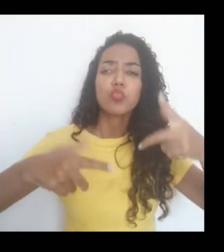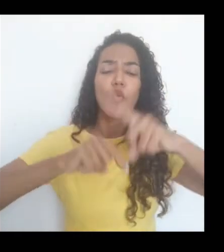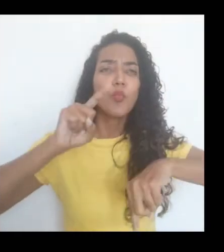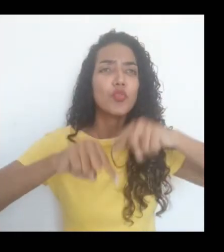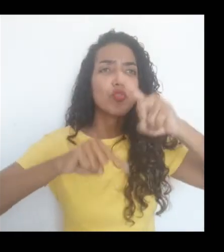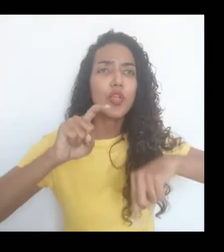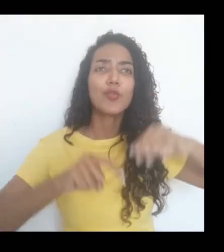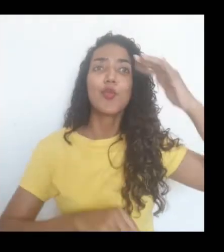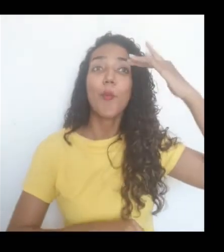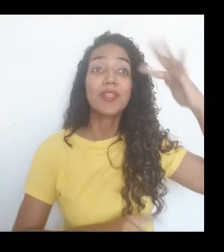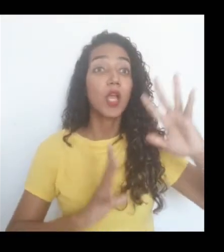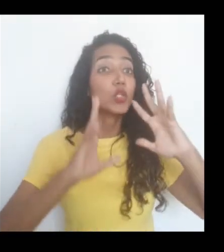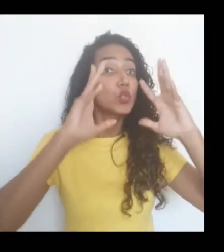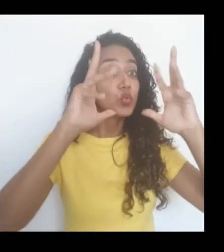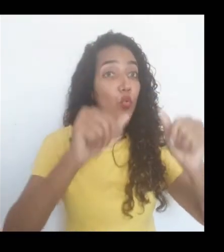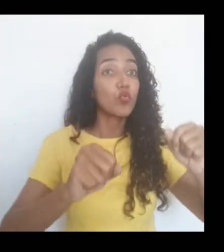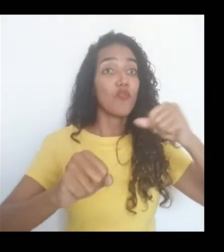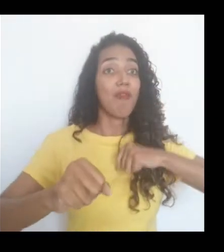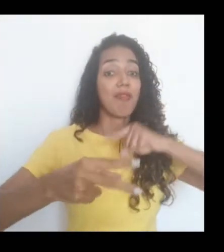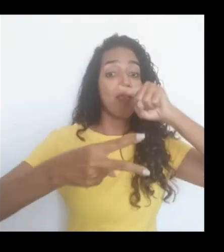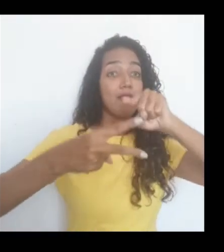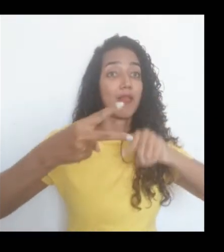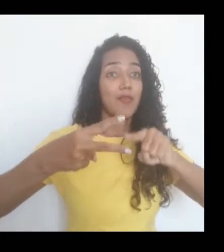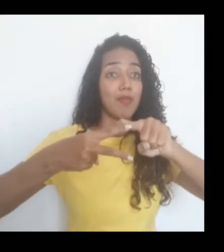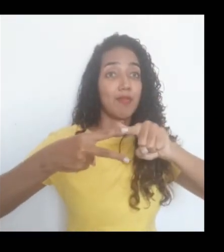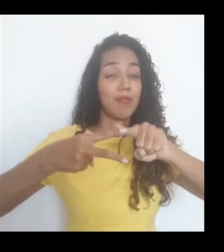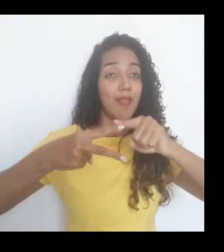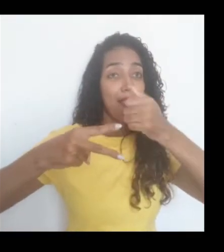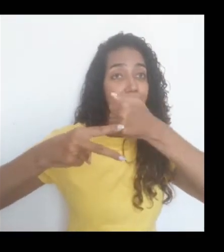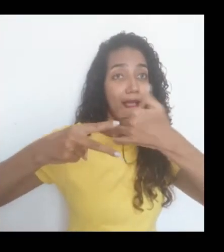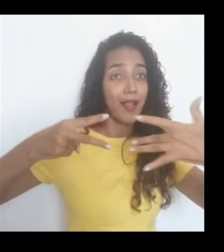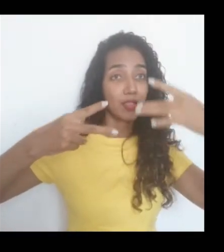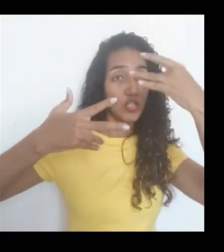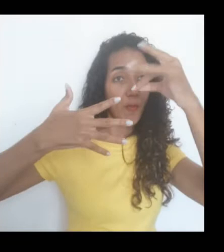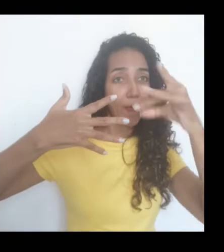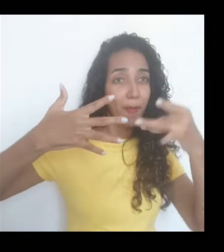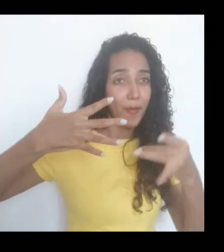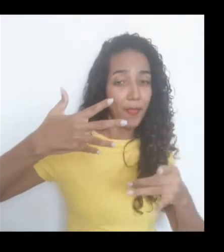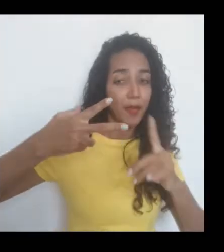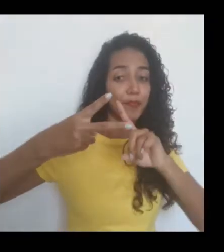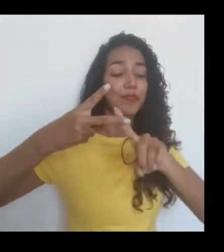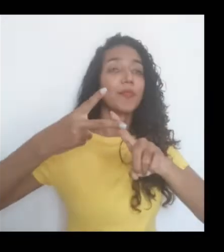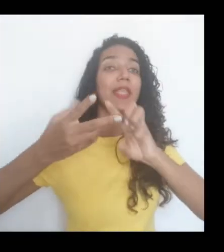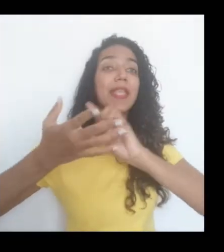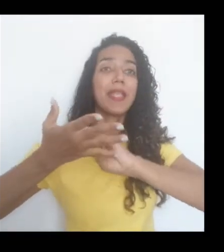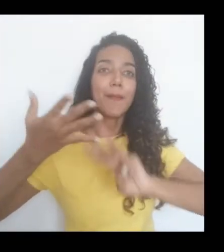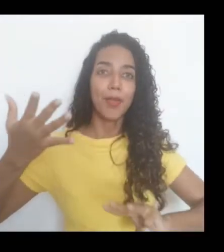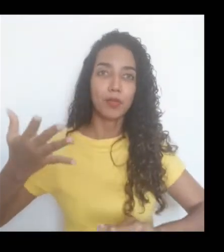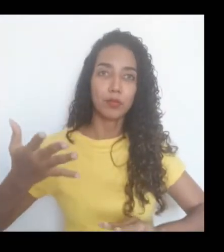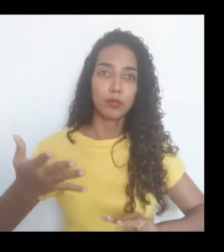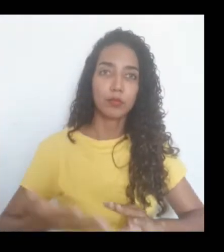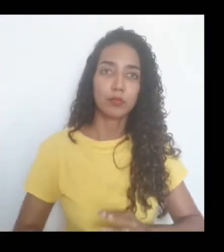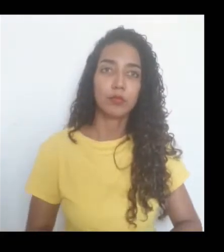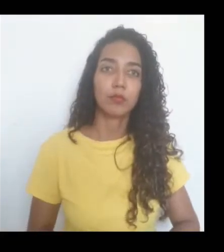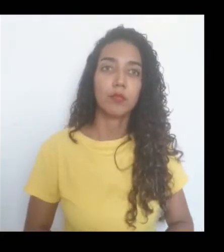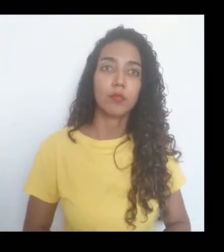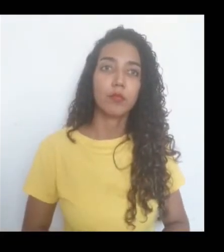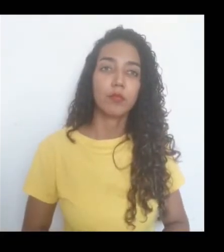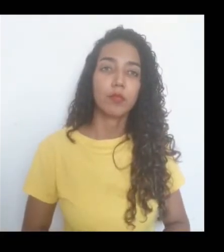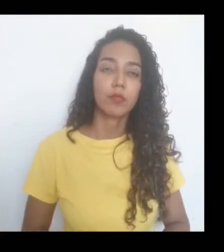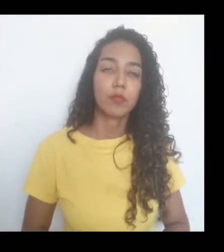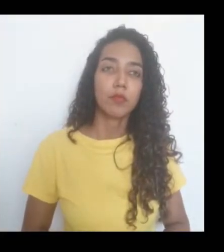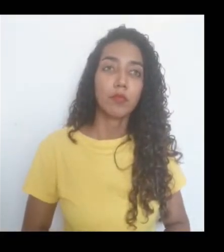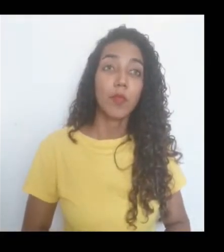atributos e, eventualmente, métodos. Alguns objetos, às vezes, não têm métodos, tá? Tem apenas